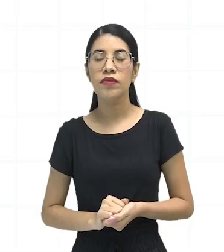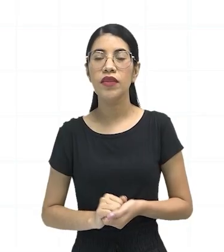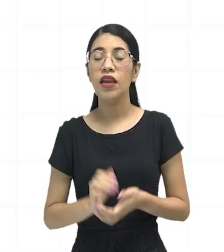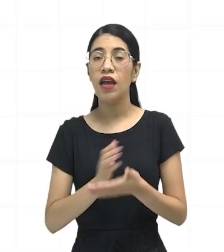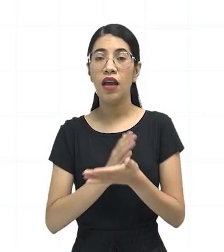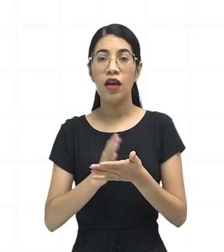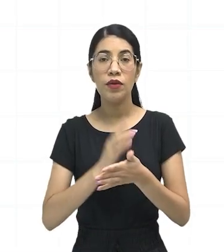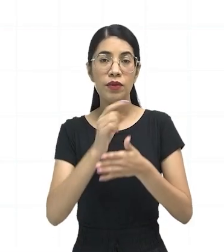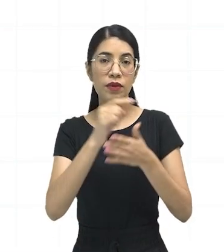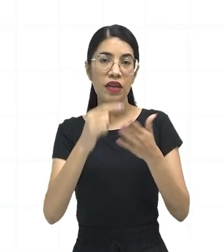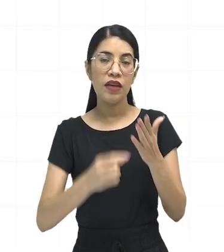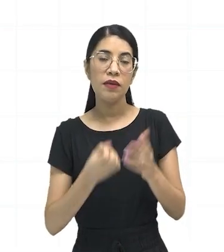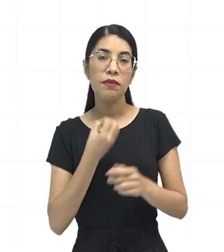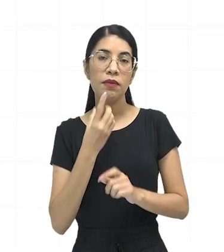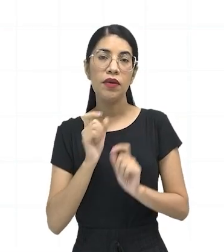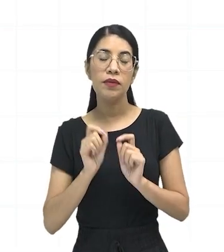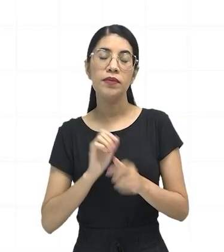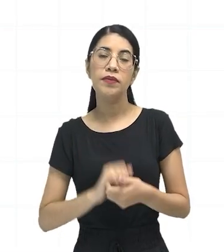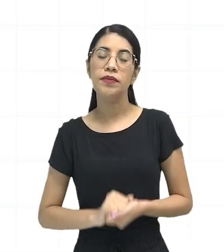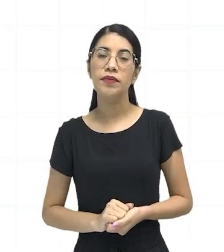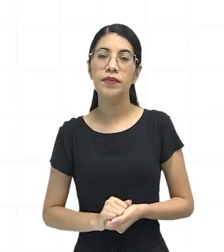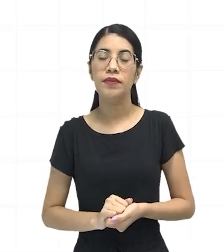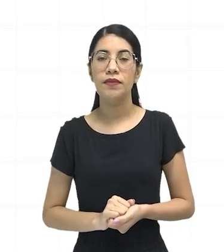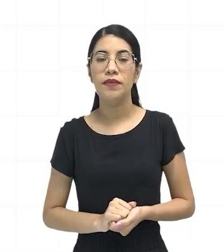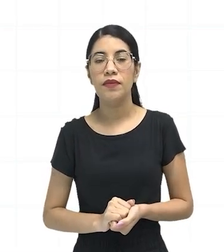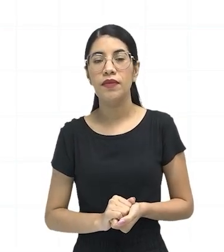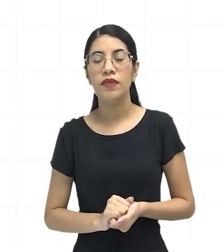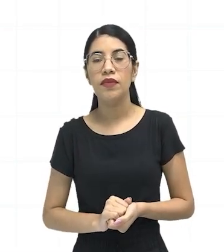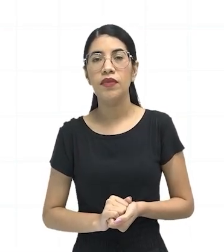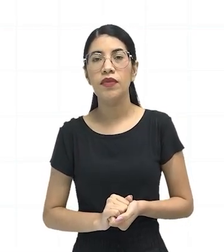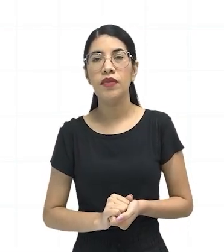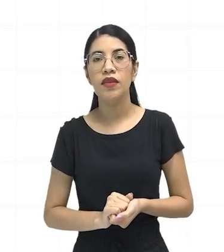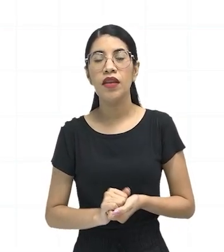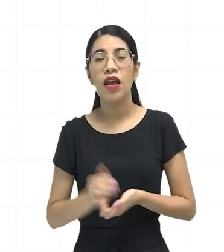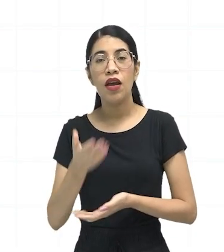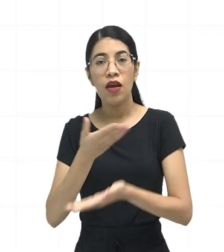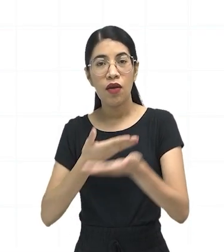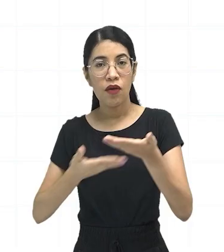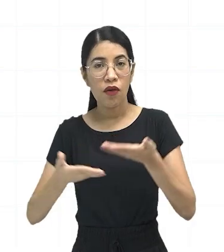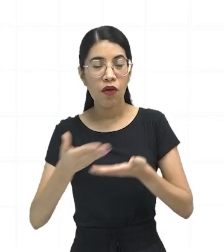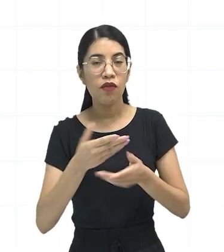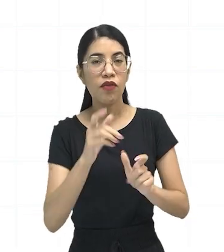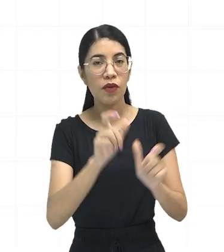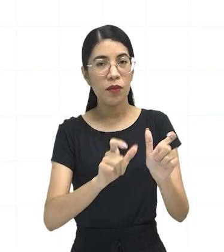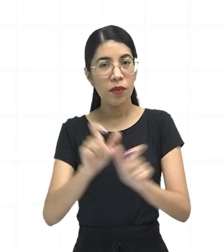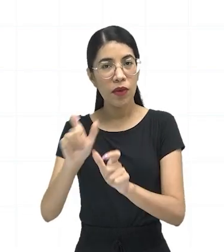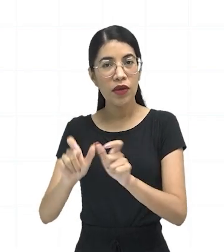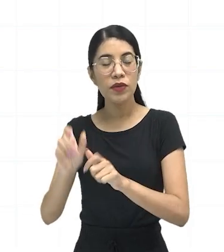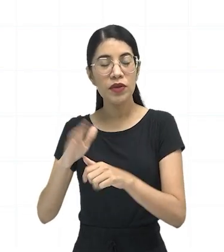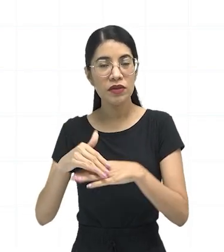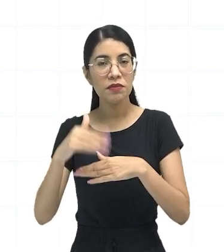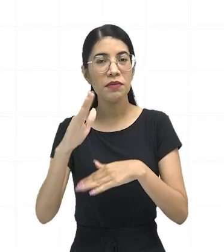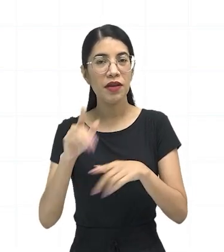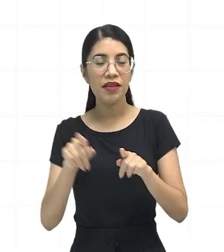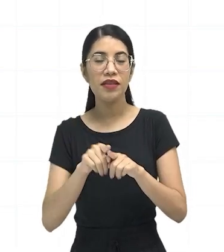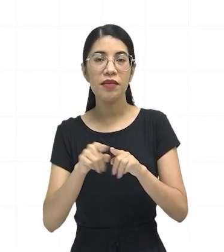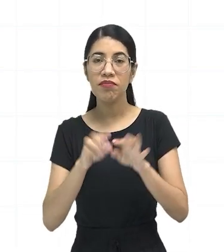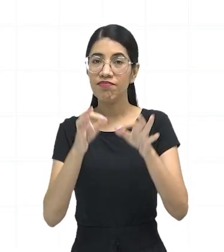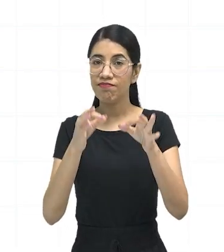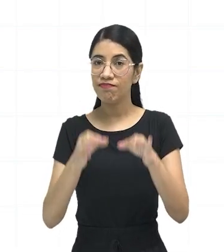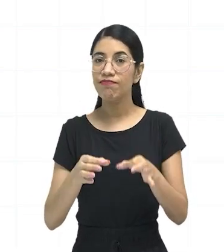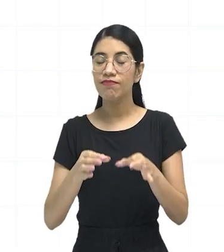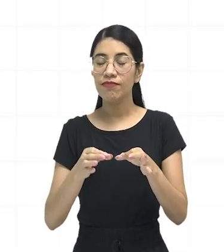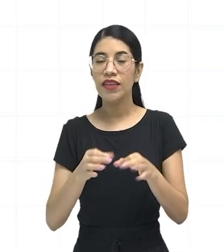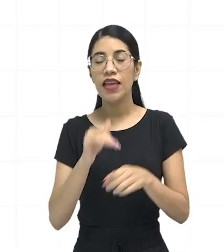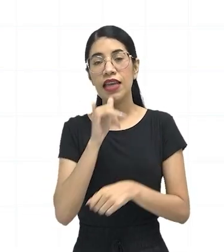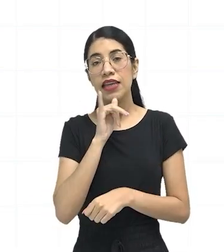alguns dos benefícios do esporte como lazer são aumento do convívio social, isso é certo.